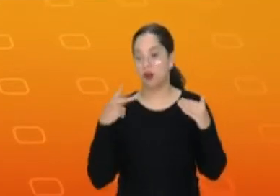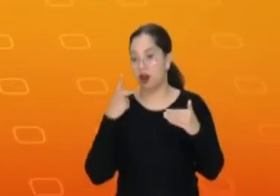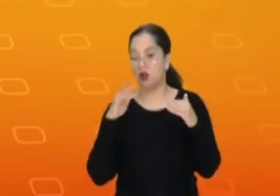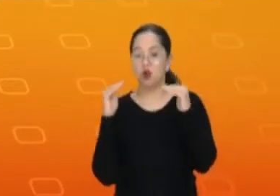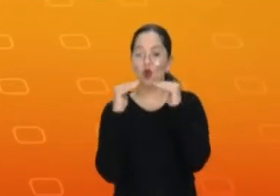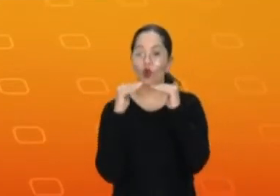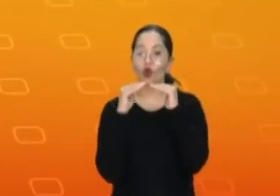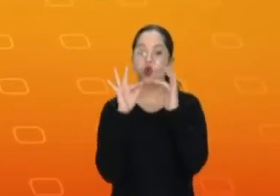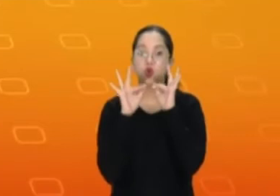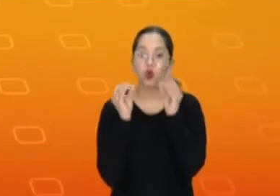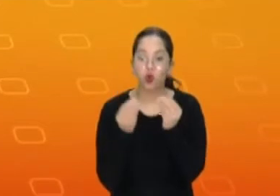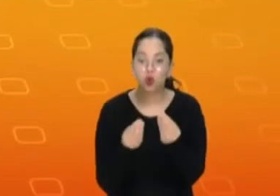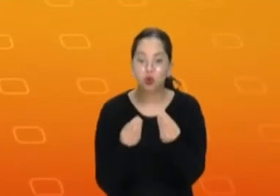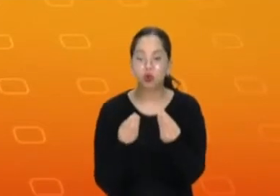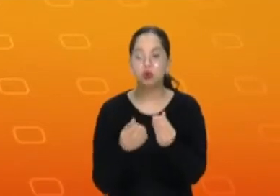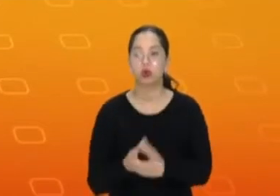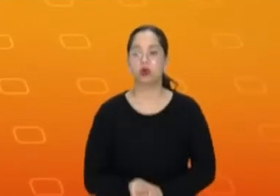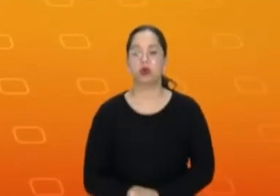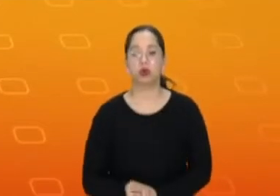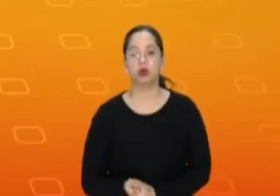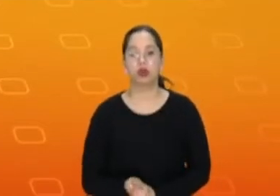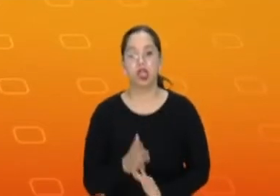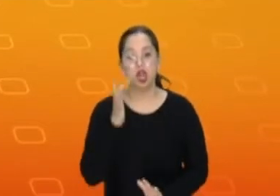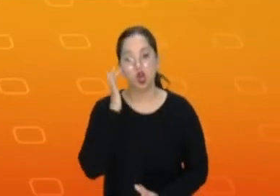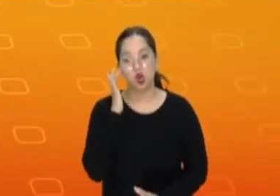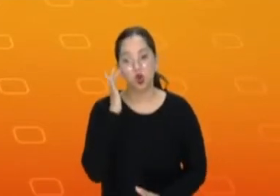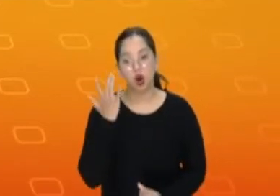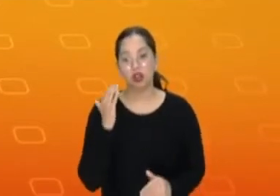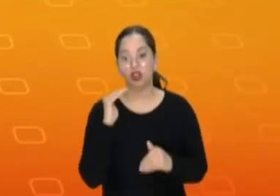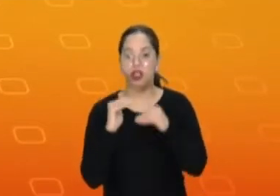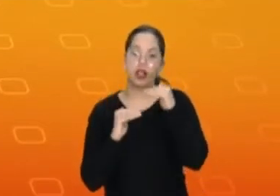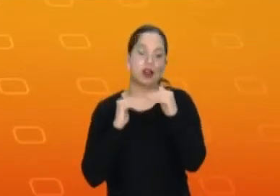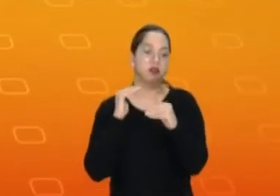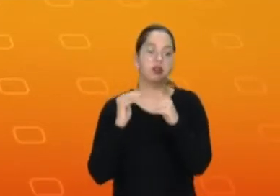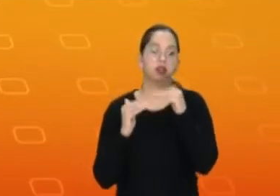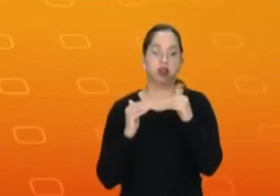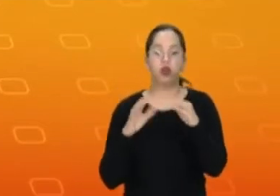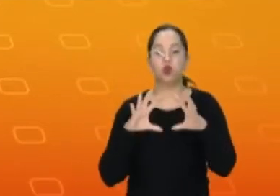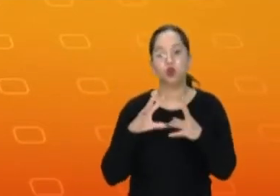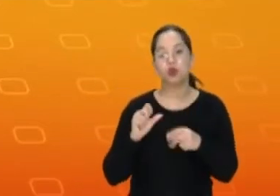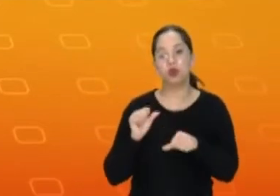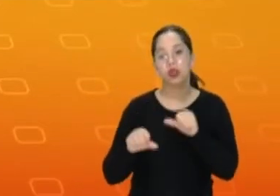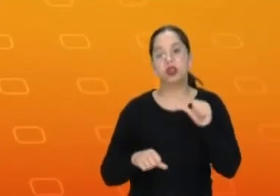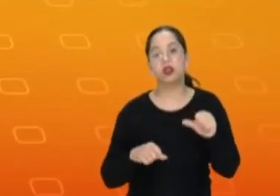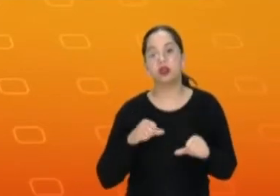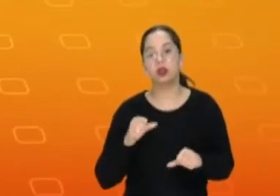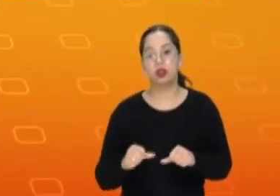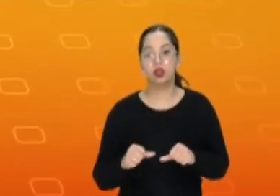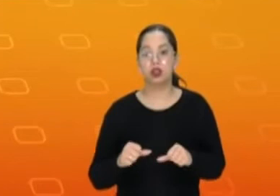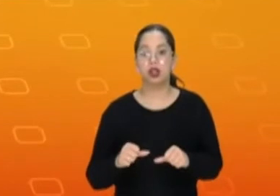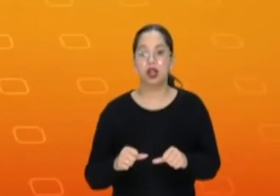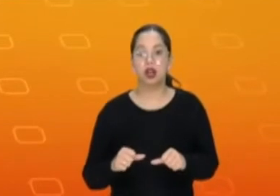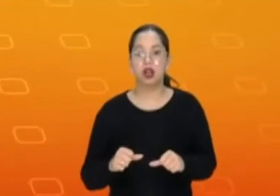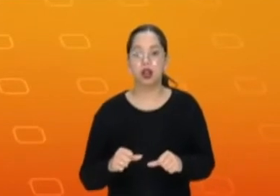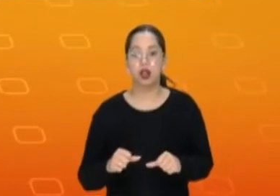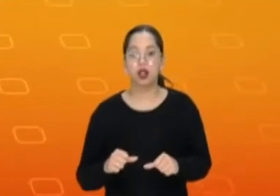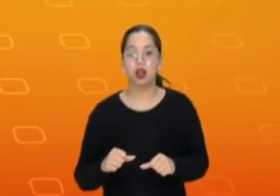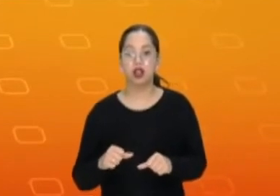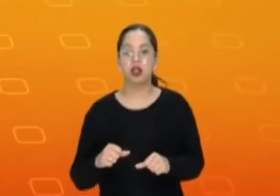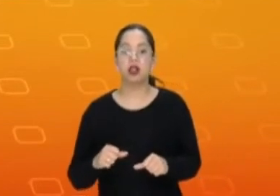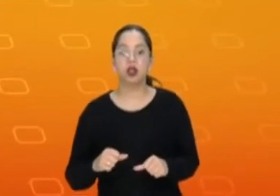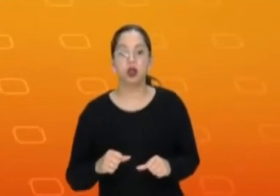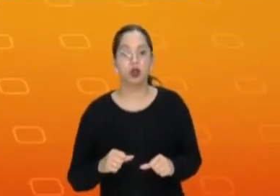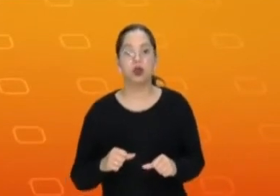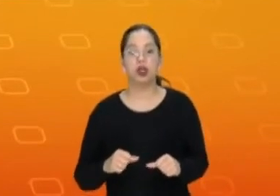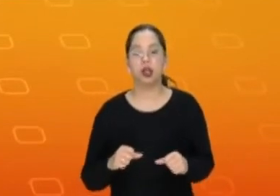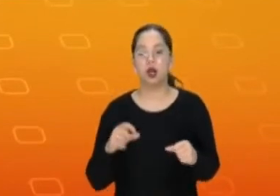Eu acho que na evolução, no mundo da transformação, O mundo se apoia muito fortemente em três